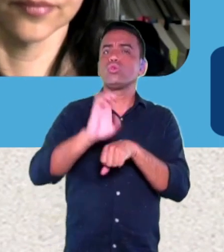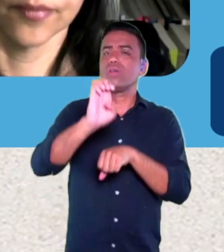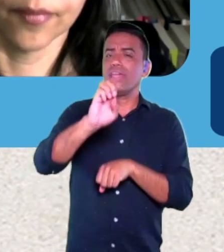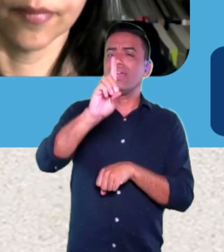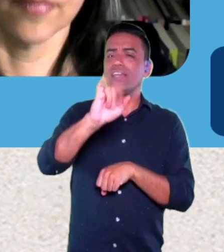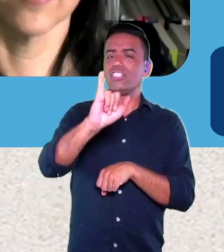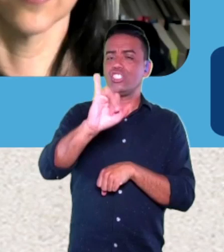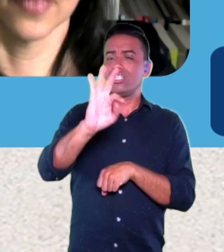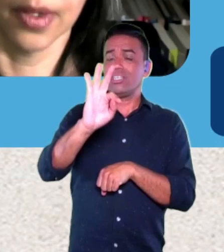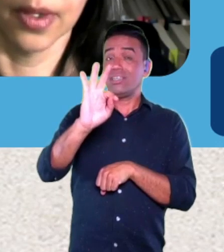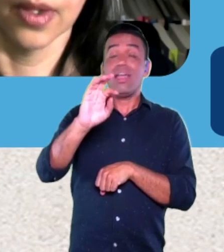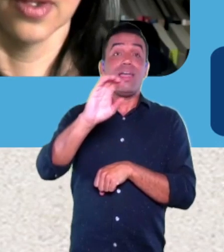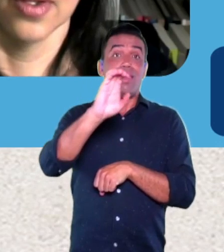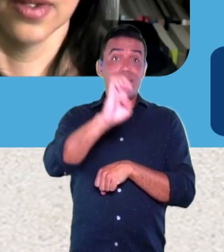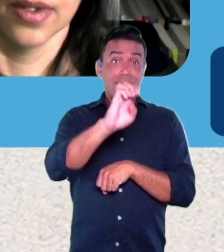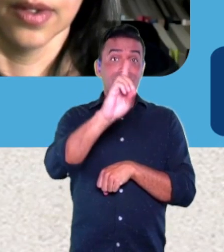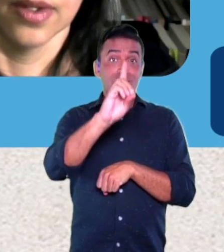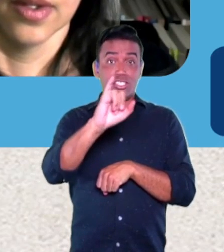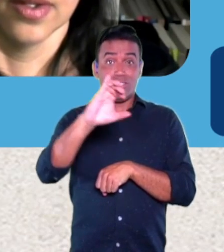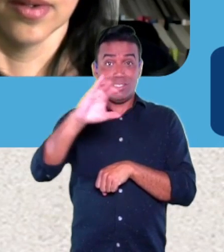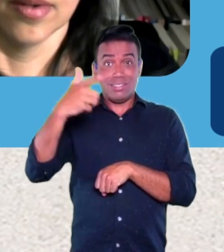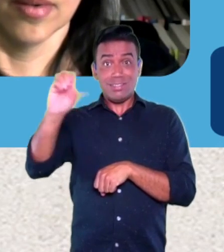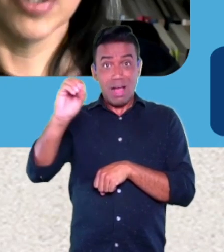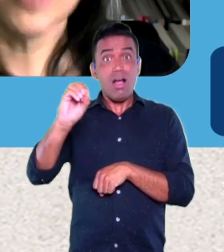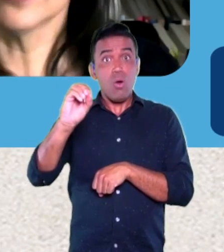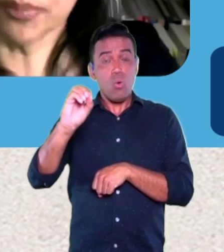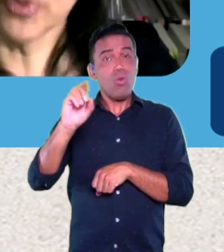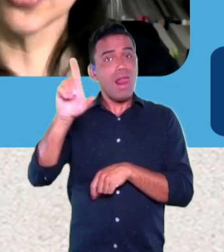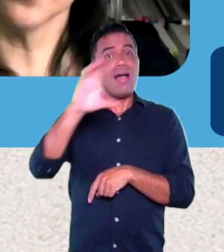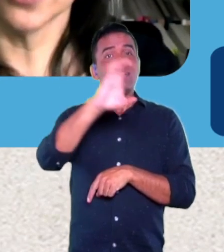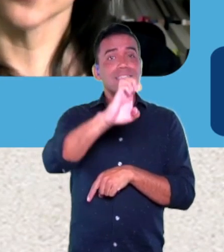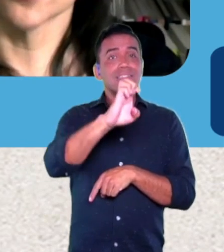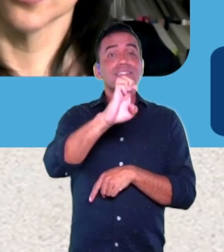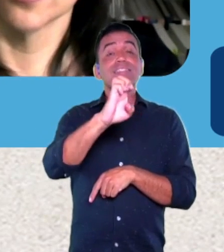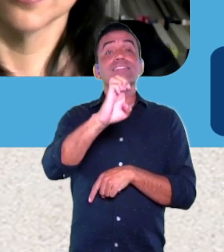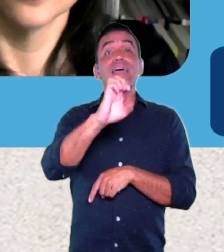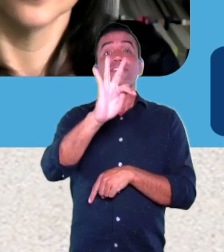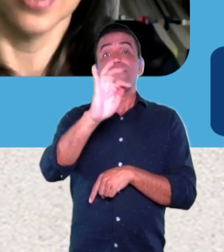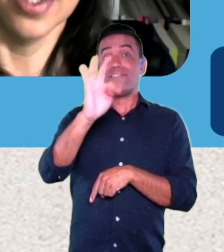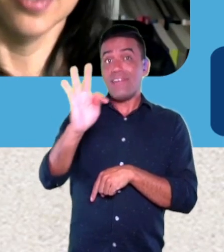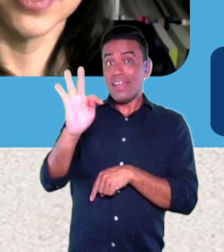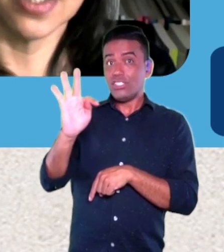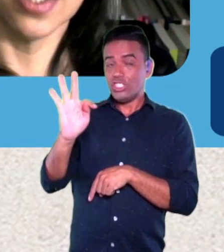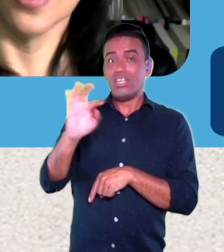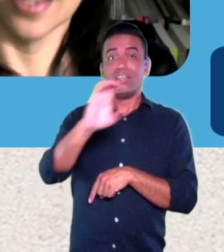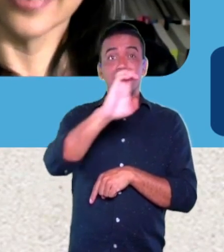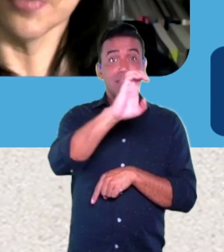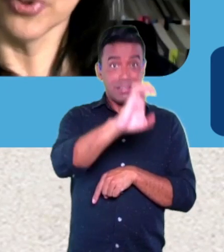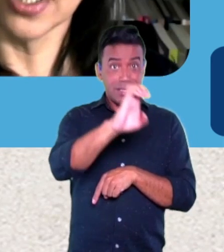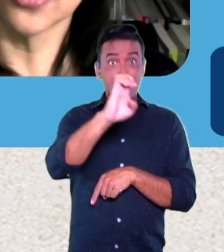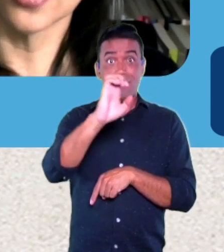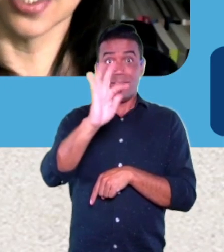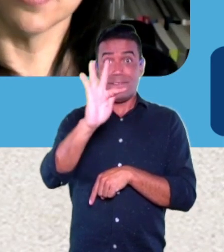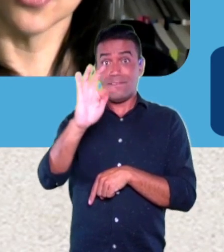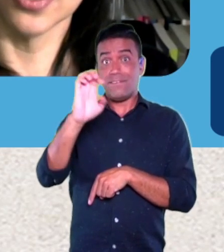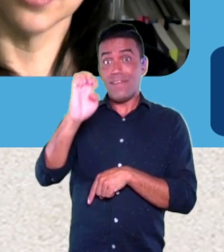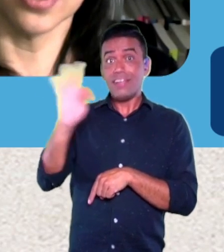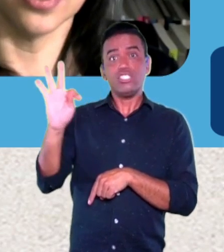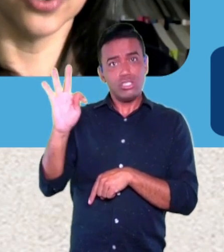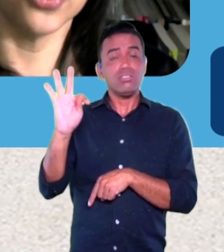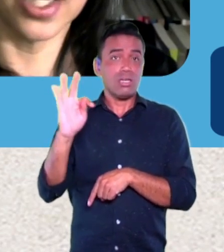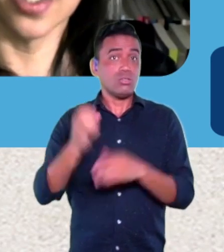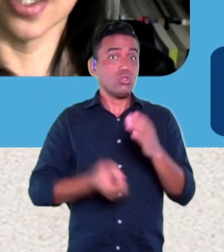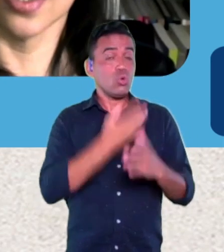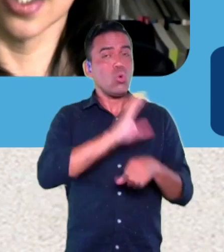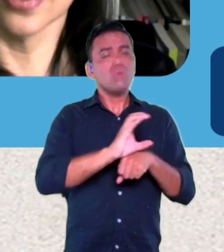no Cefet, né? Que é uma escola de técnica, né? Mas até por isso mais mesmo. Exatas, né? Até por isso, sabe? Eu lembro